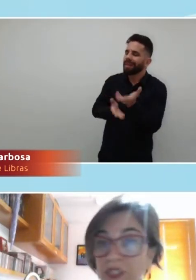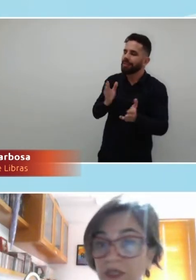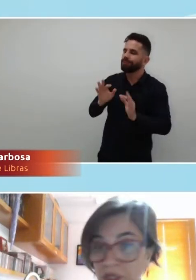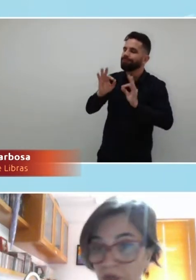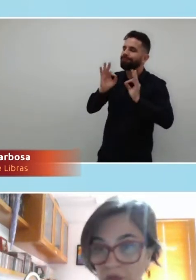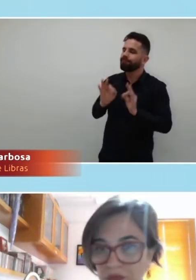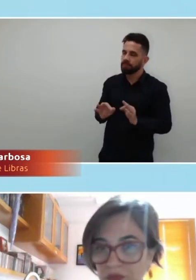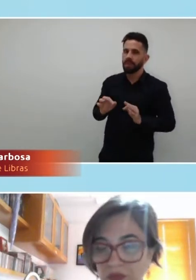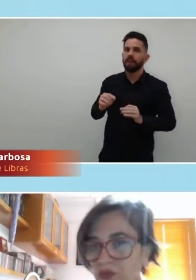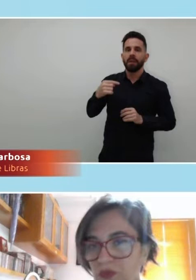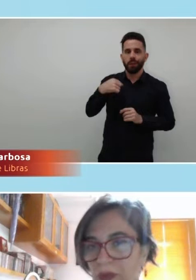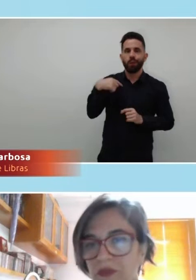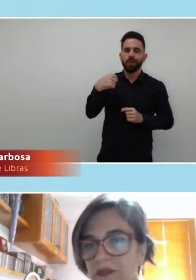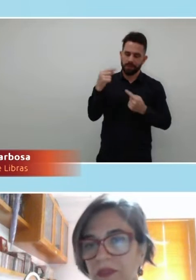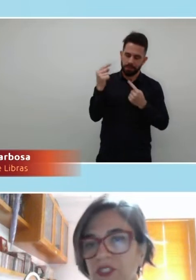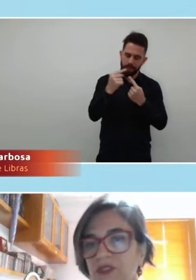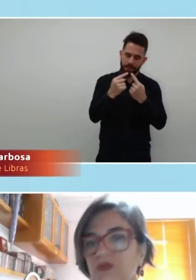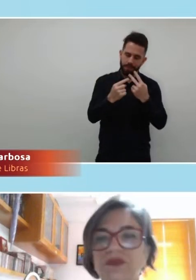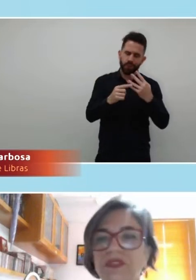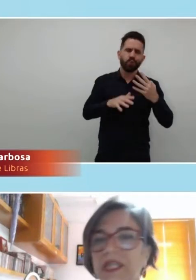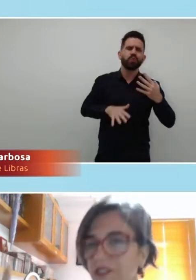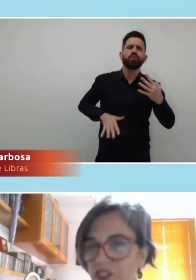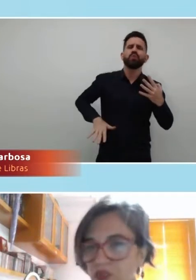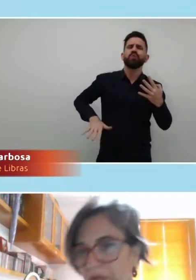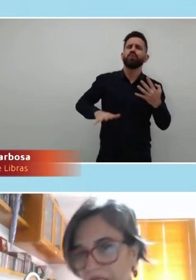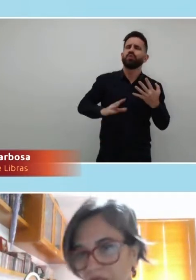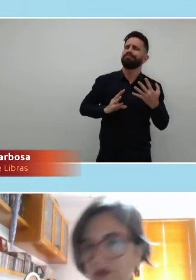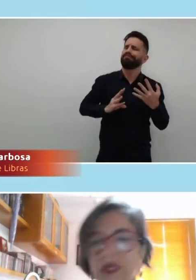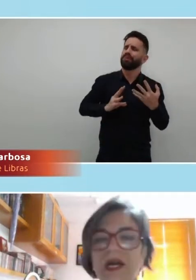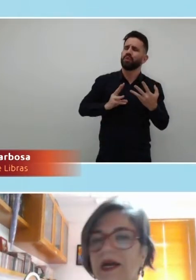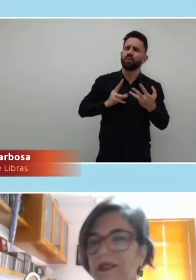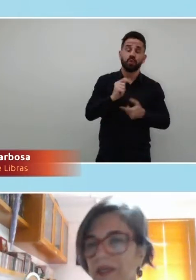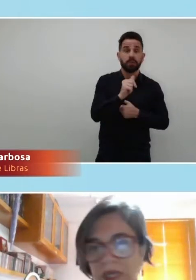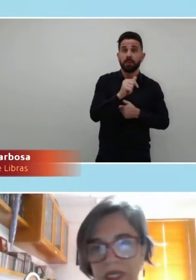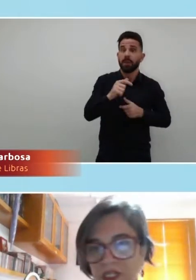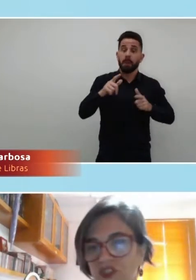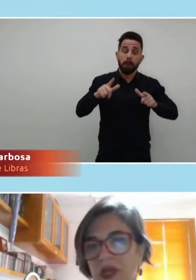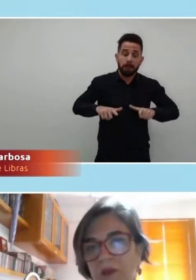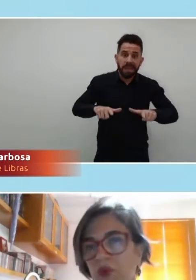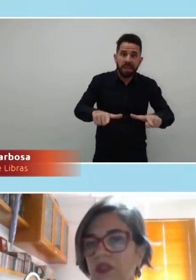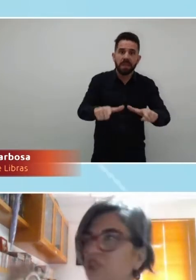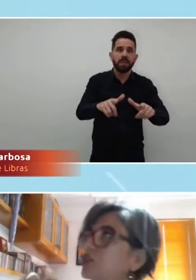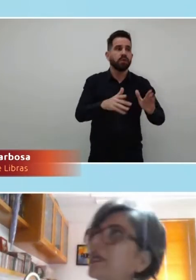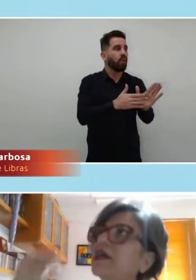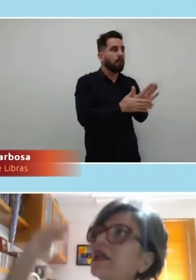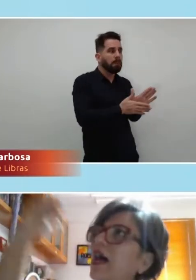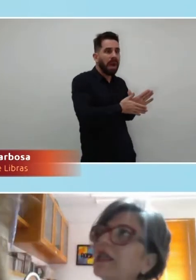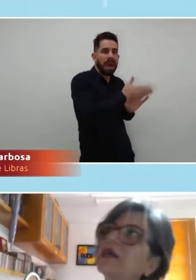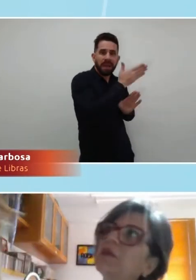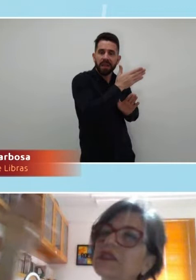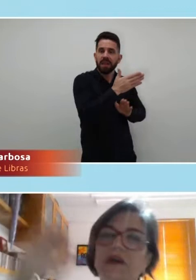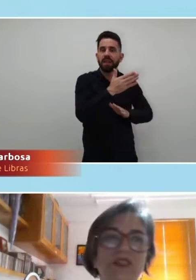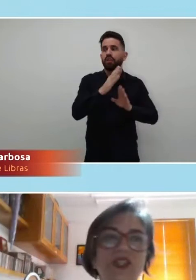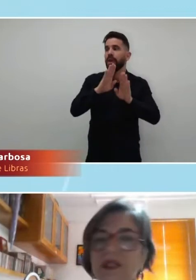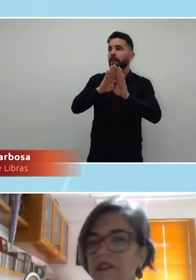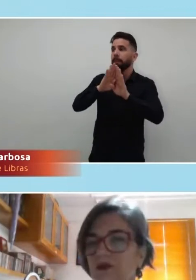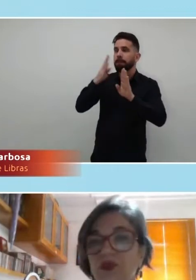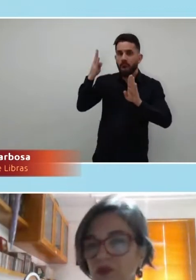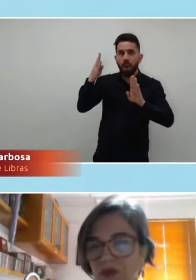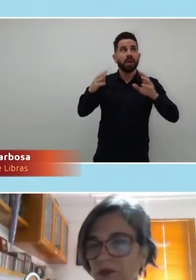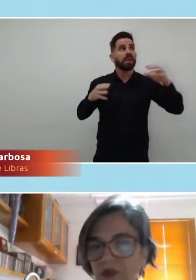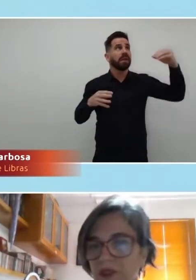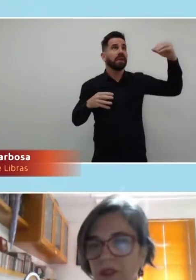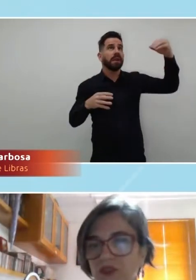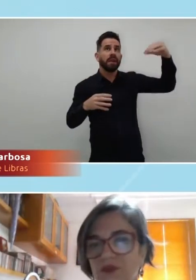vou ter que ver tudo, absolutamente tudo, desde o piso até a parede, a porta, a janela, a lâmpada, a ventilação,